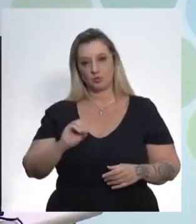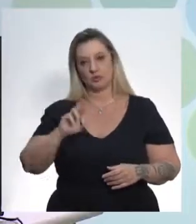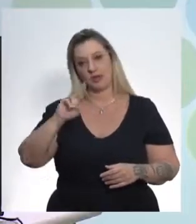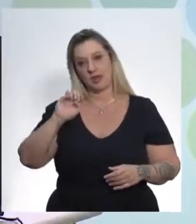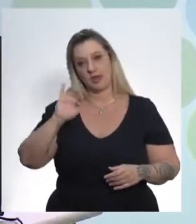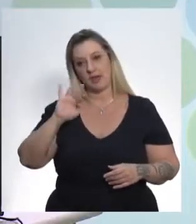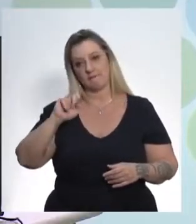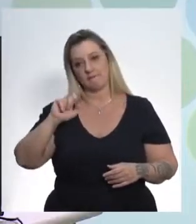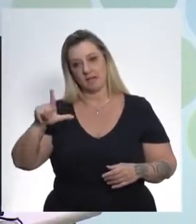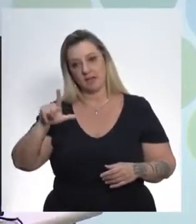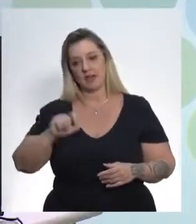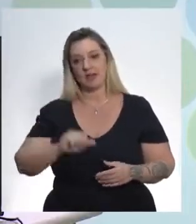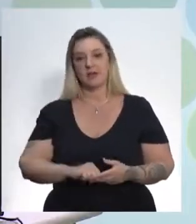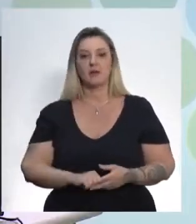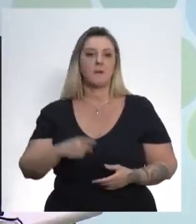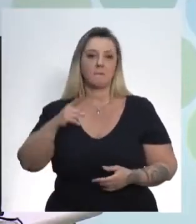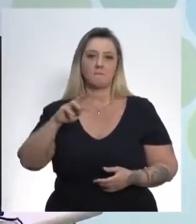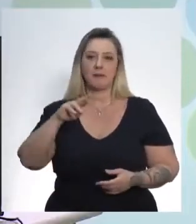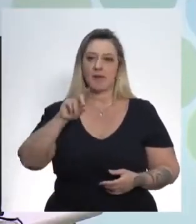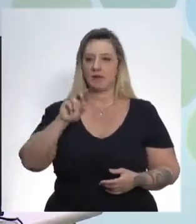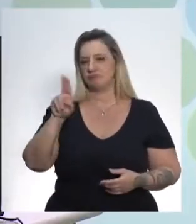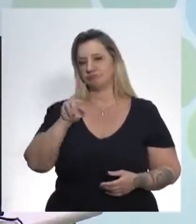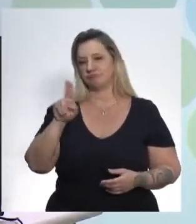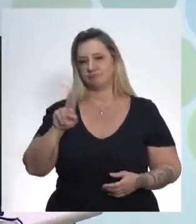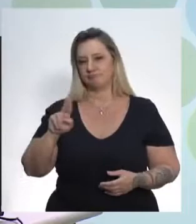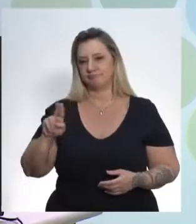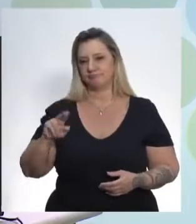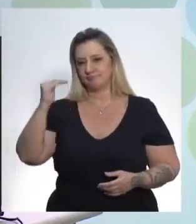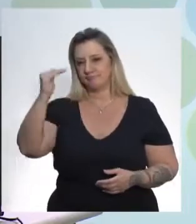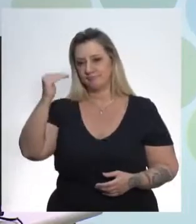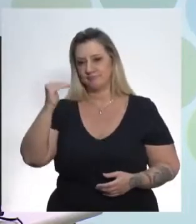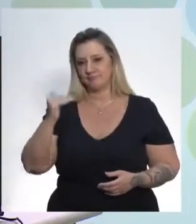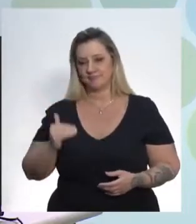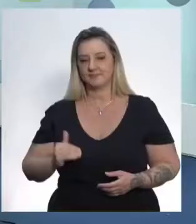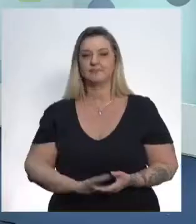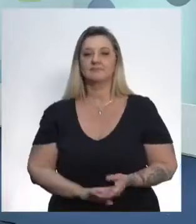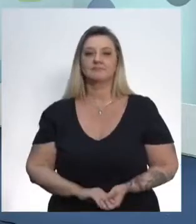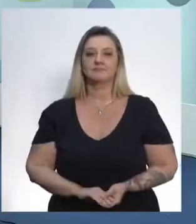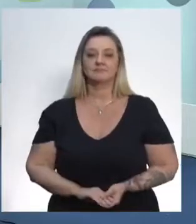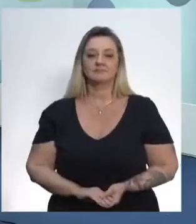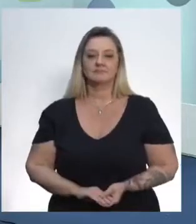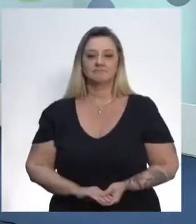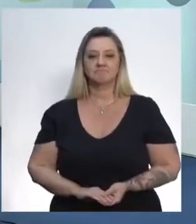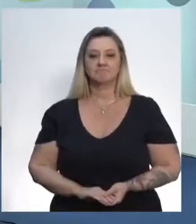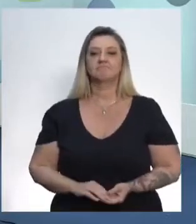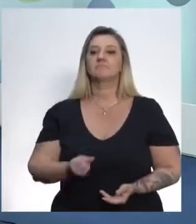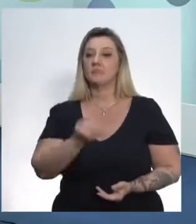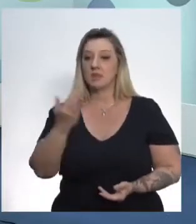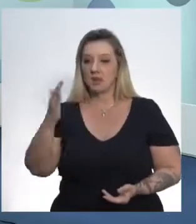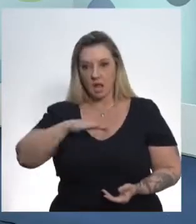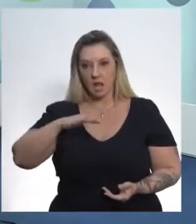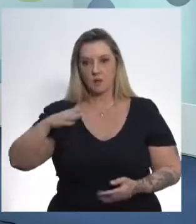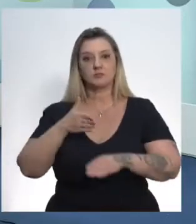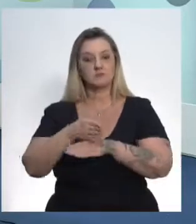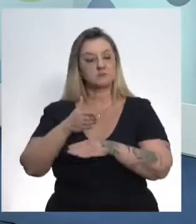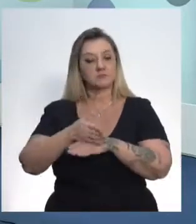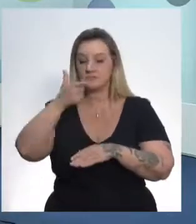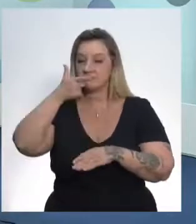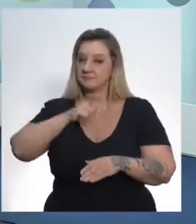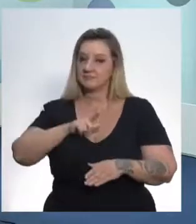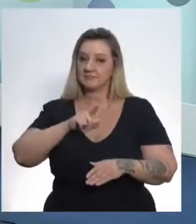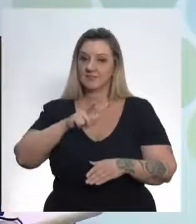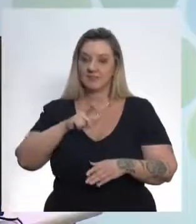do Sidney, do Pedro, da Noeli. Muitos estudantes participando. A gente não